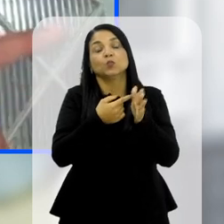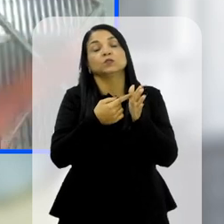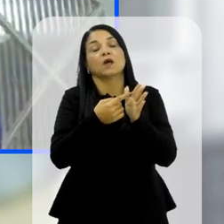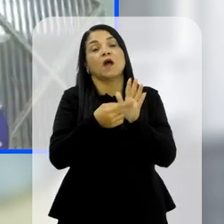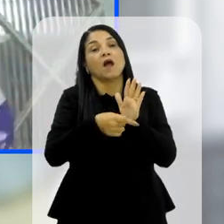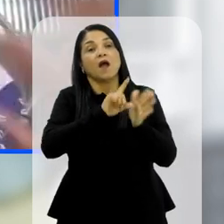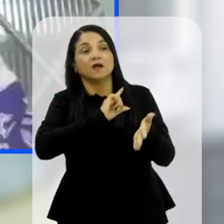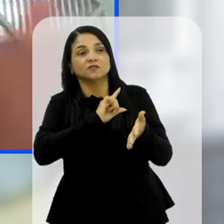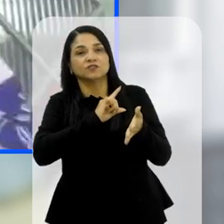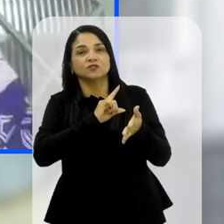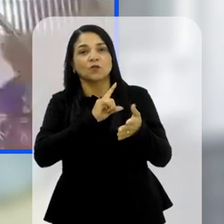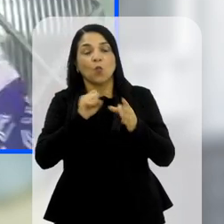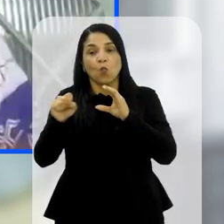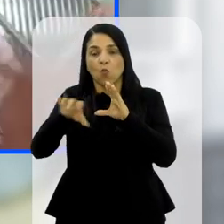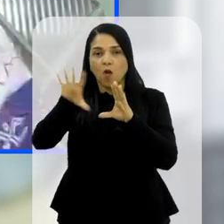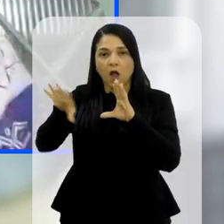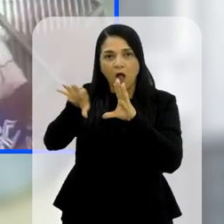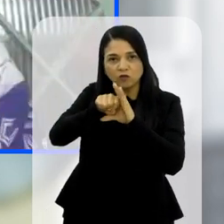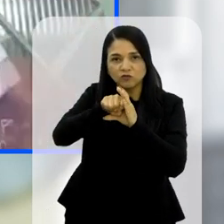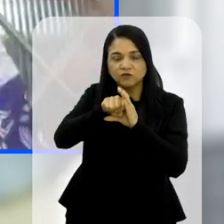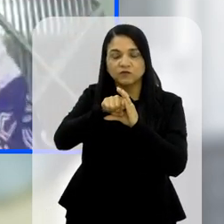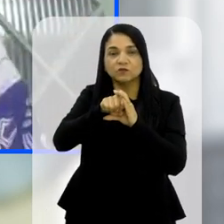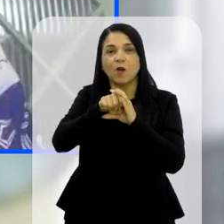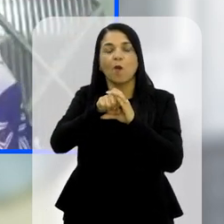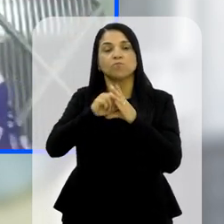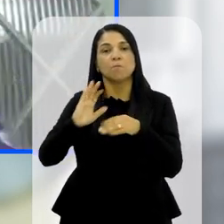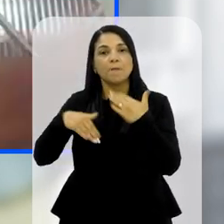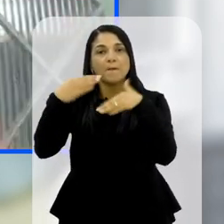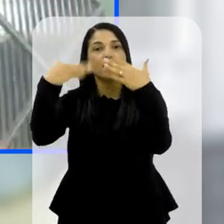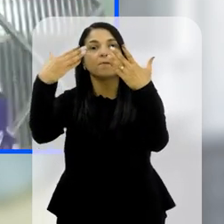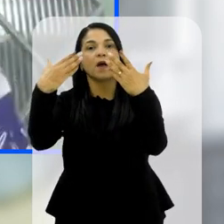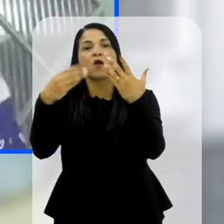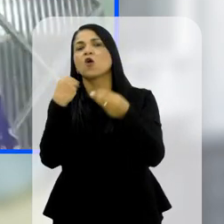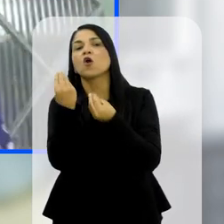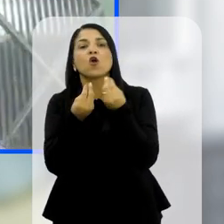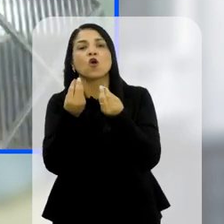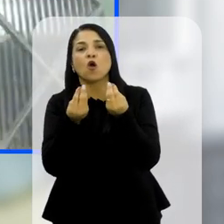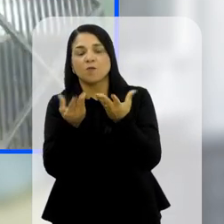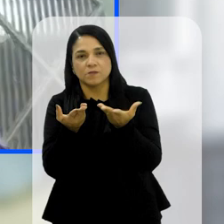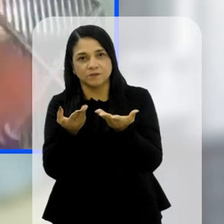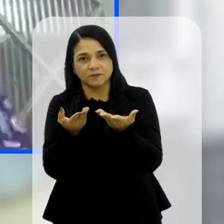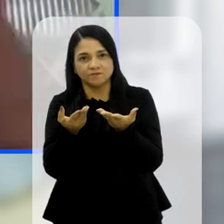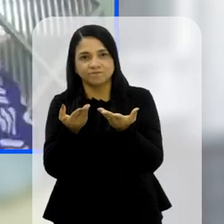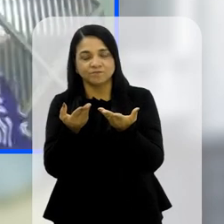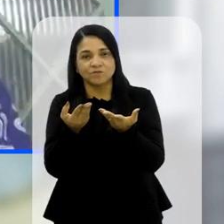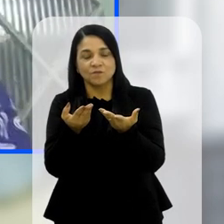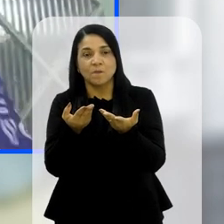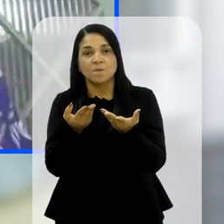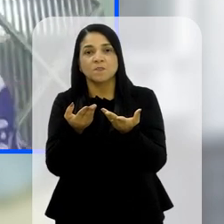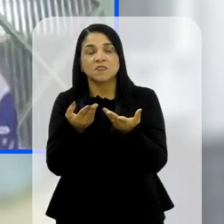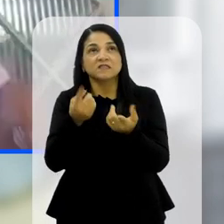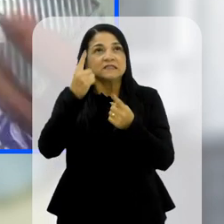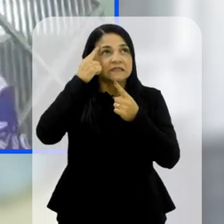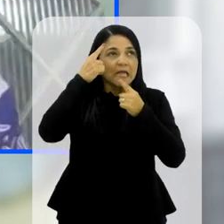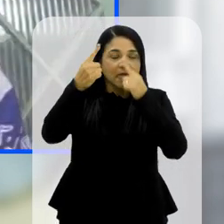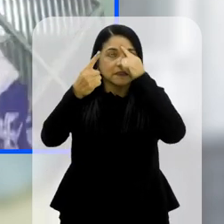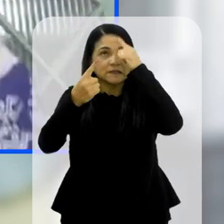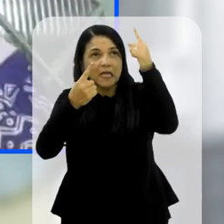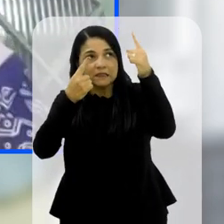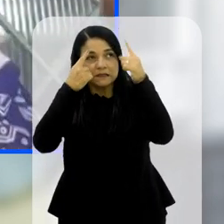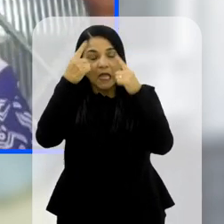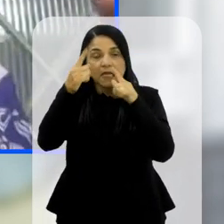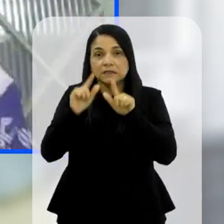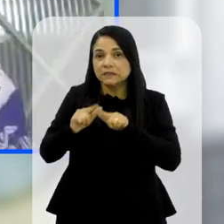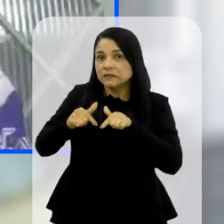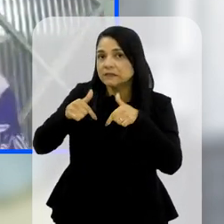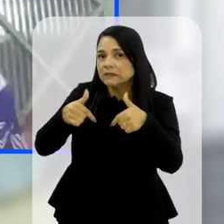na pergunta anterior, como fazer o nosso audiovisual crescer, né? Eu acho que essa também, né, a impulsão, né, de